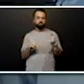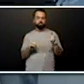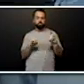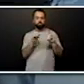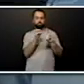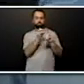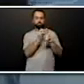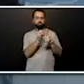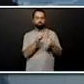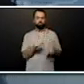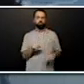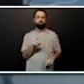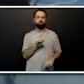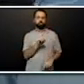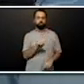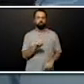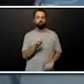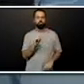Portanto,